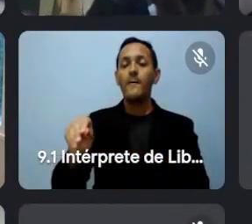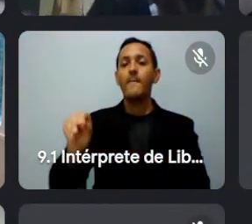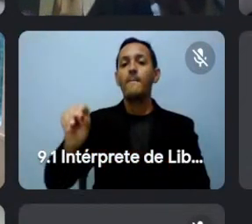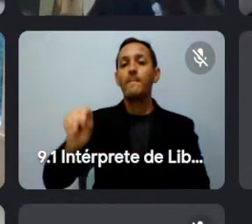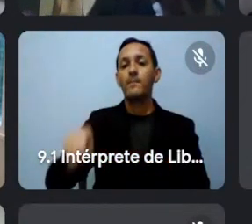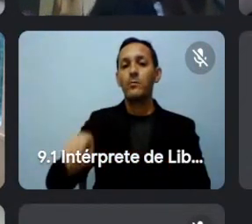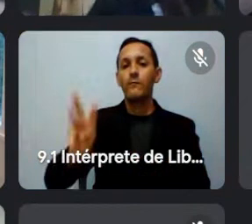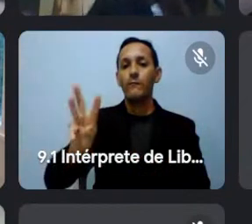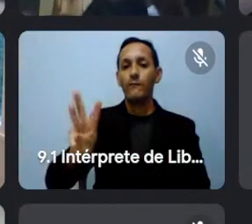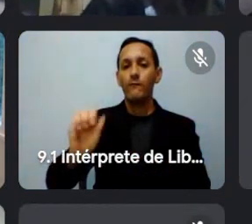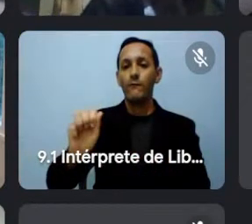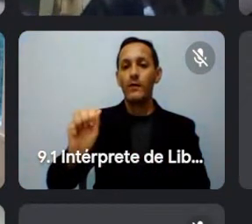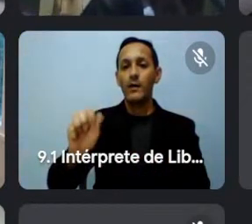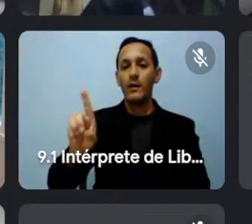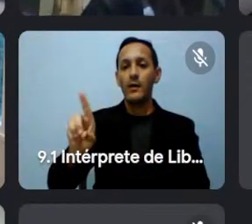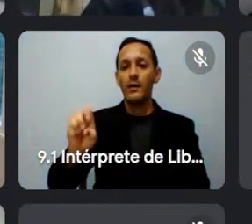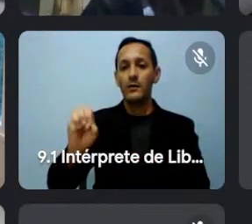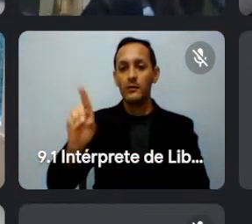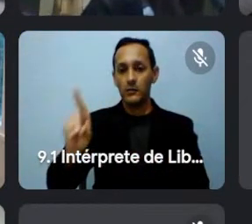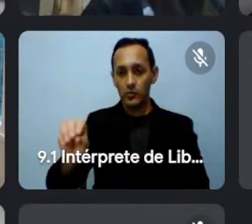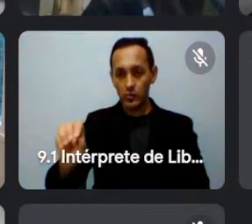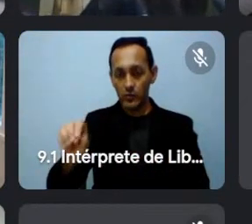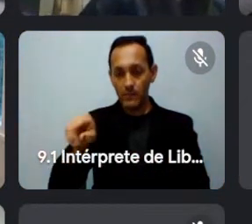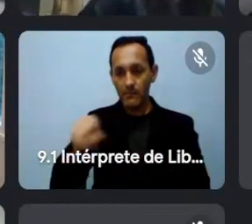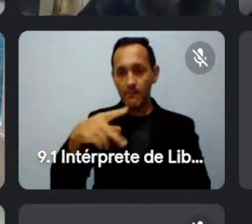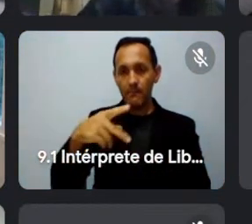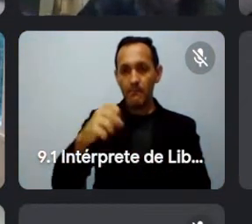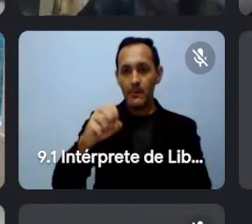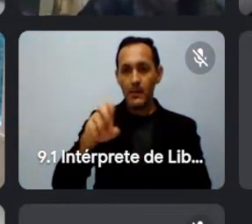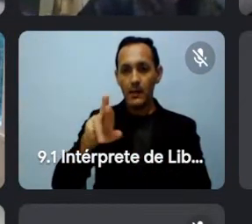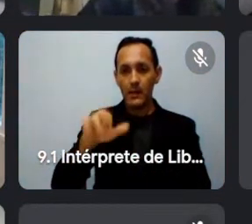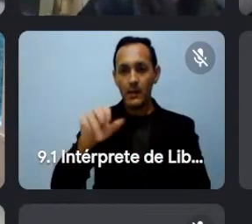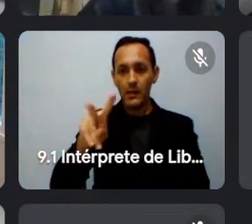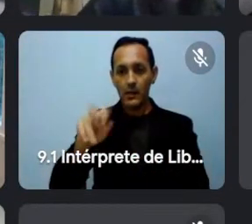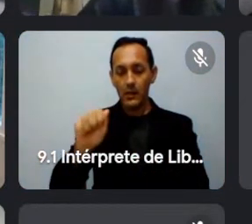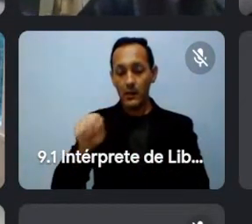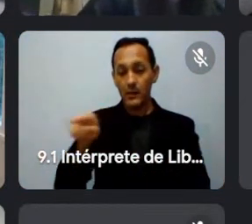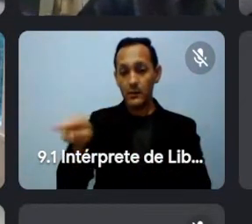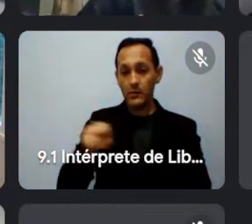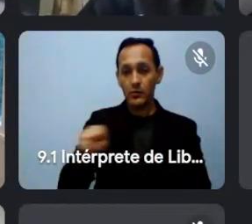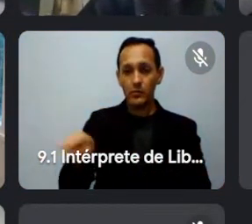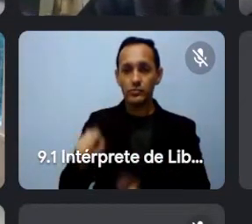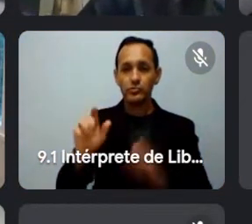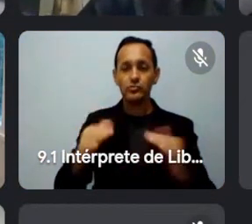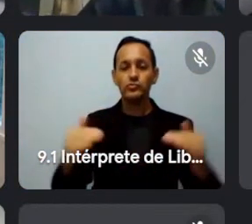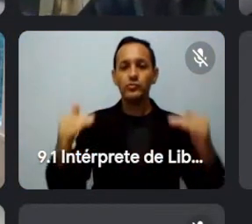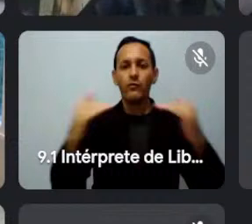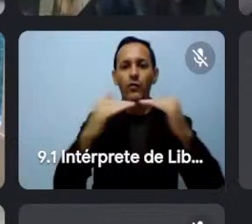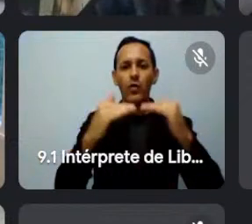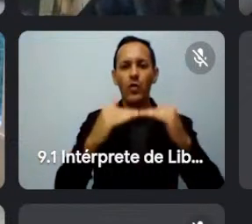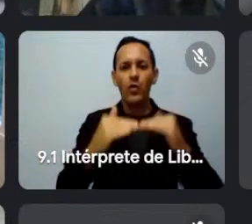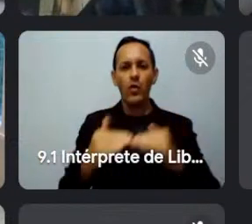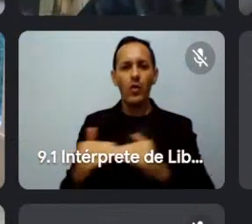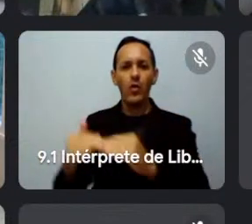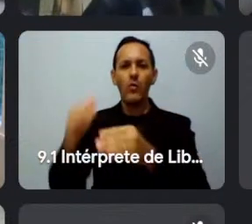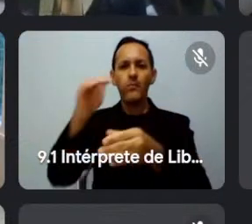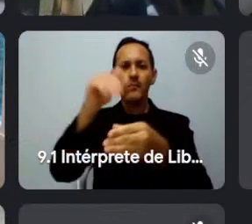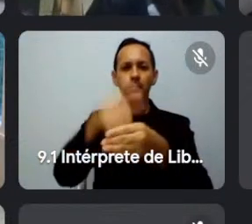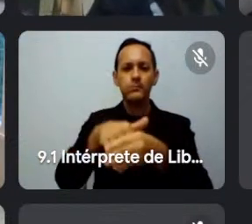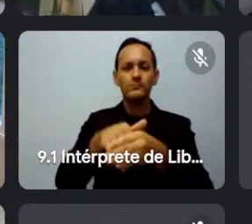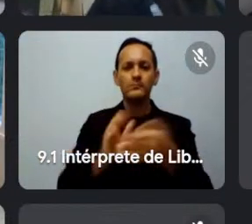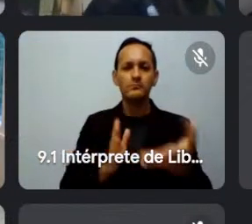recorrente válido Pereira da Silva Então por unanimidade nos termos do voto da